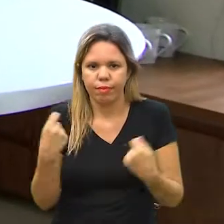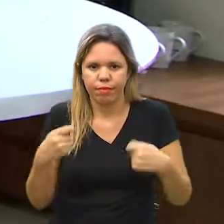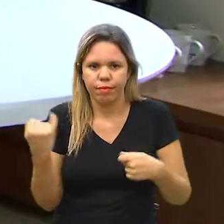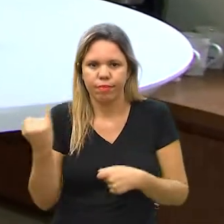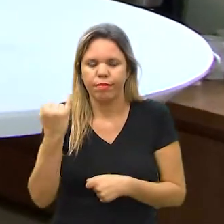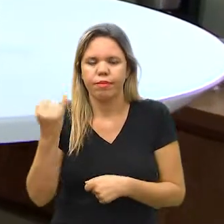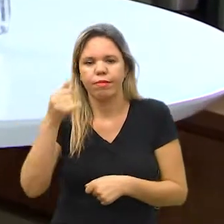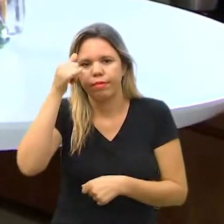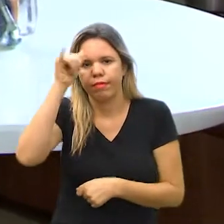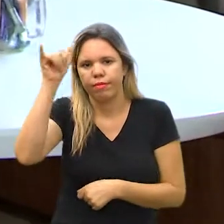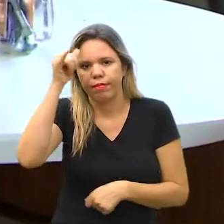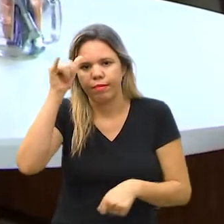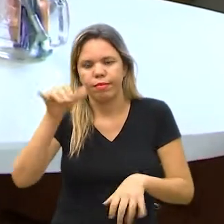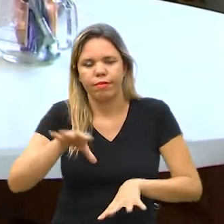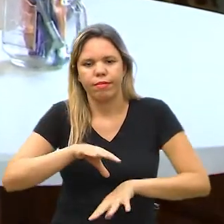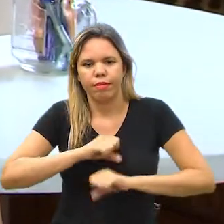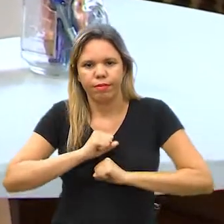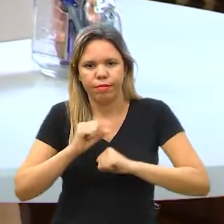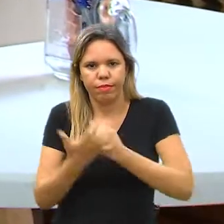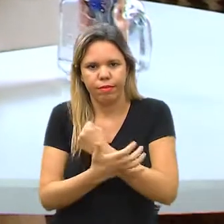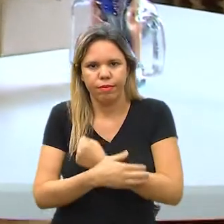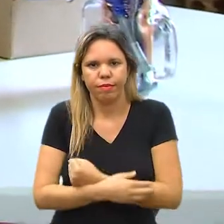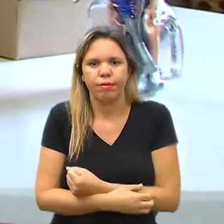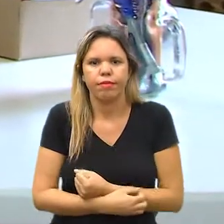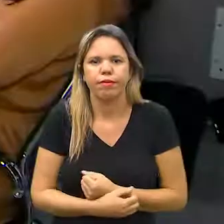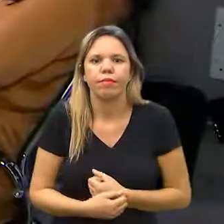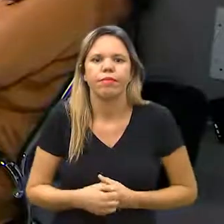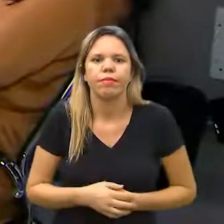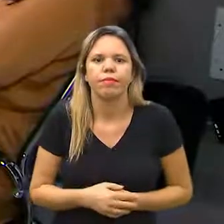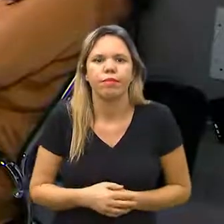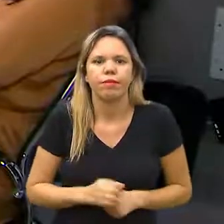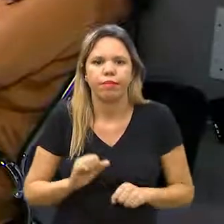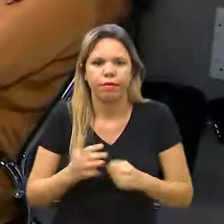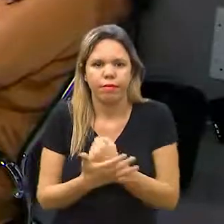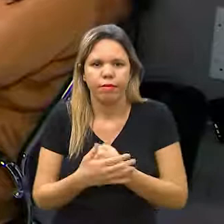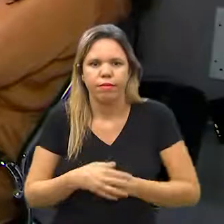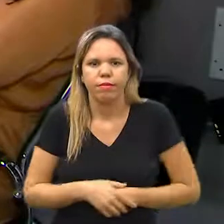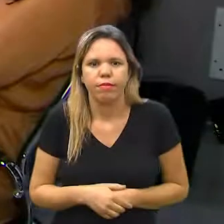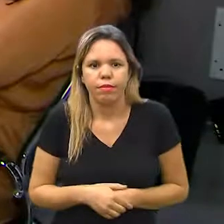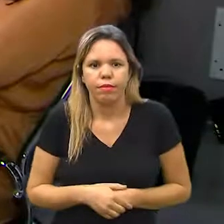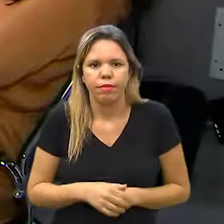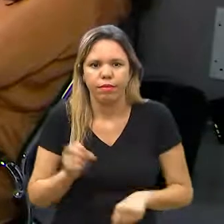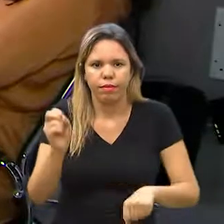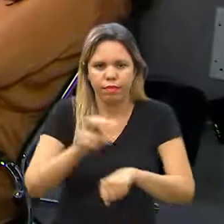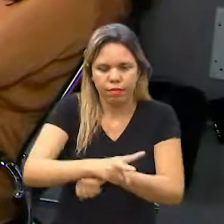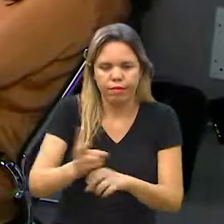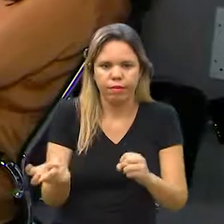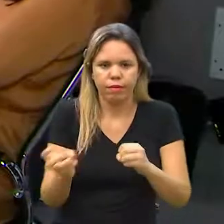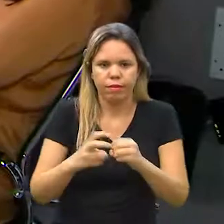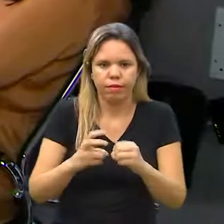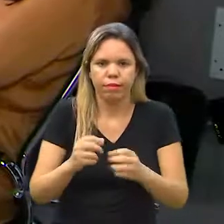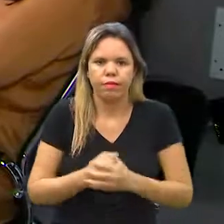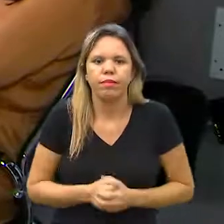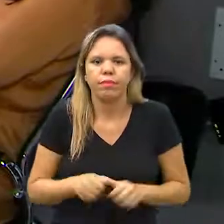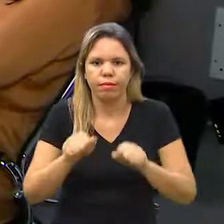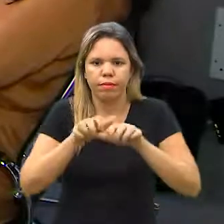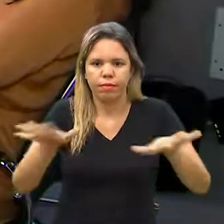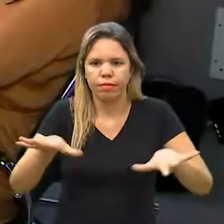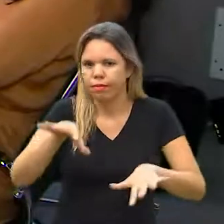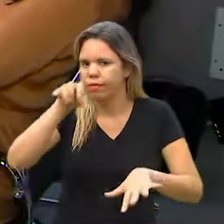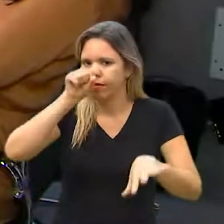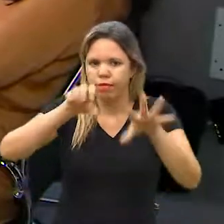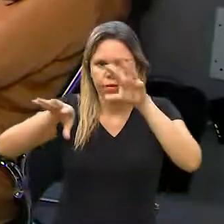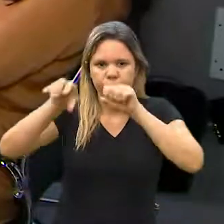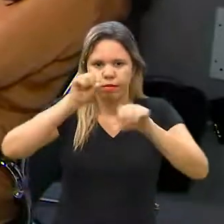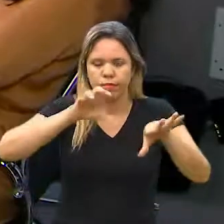para evitar a contaminação por covid-19 à covid-19 o vírus Saas cov2 ele se espalha